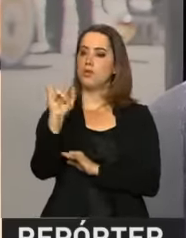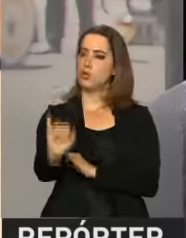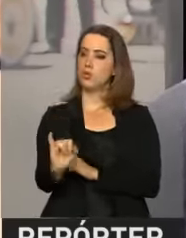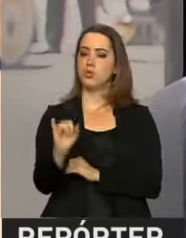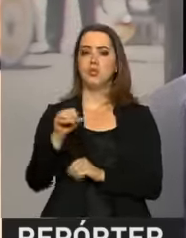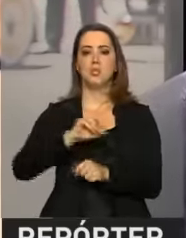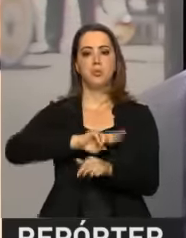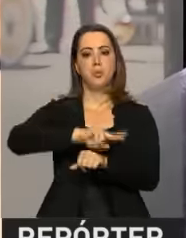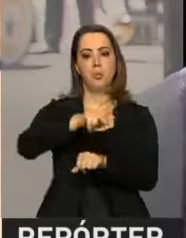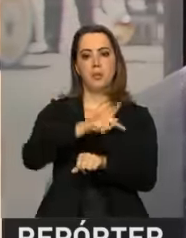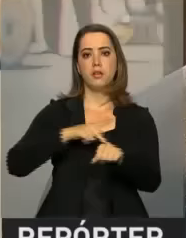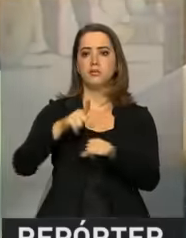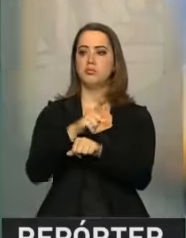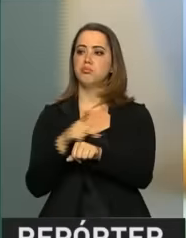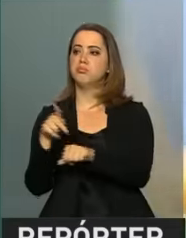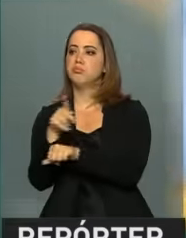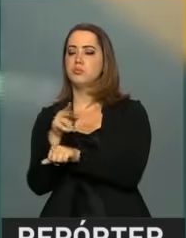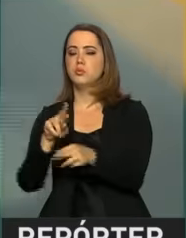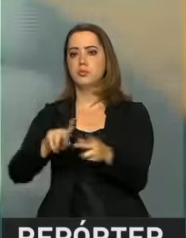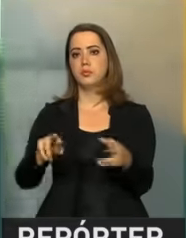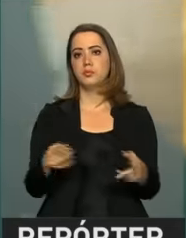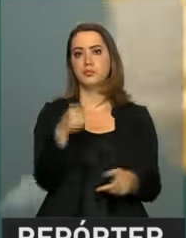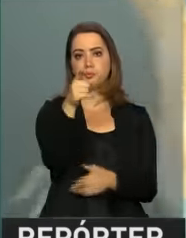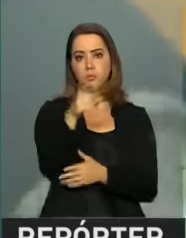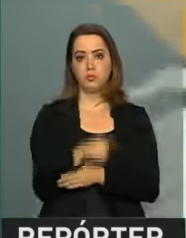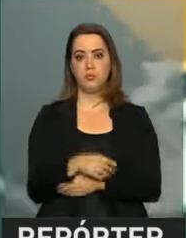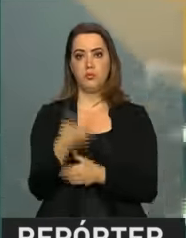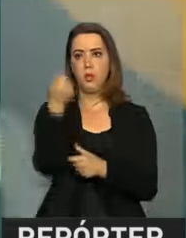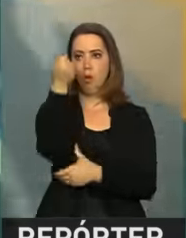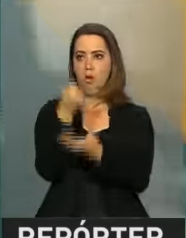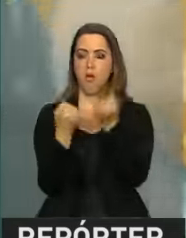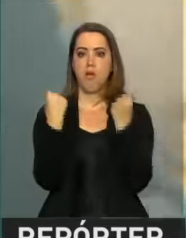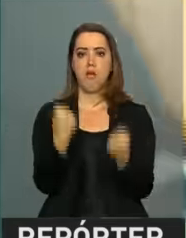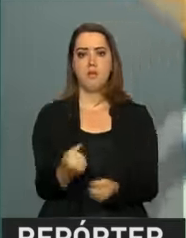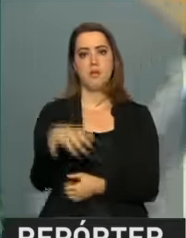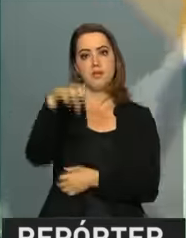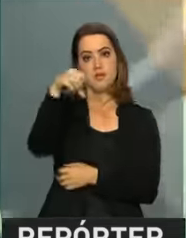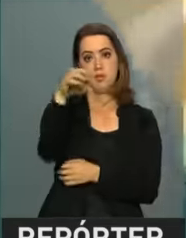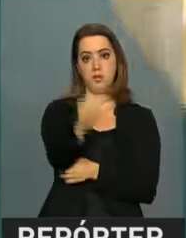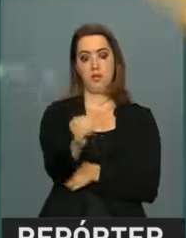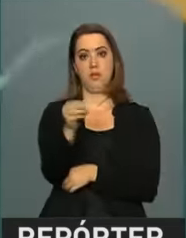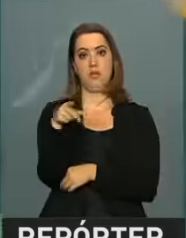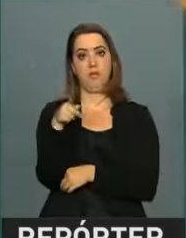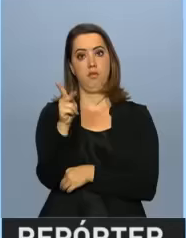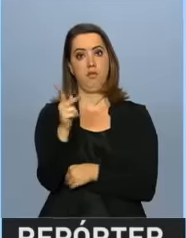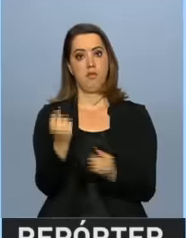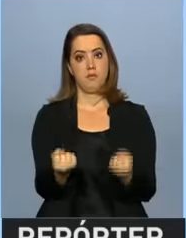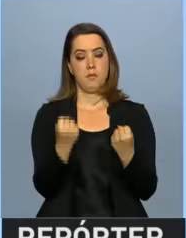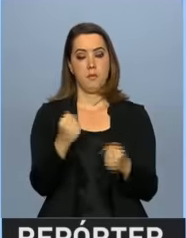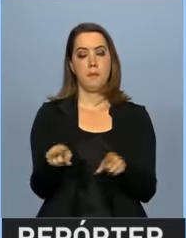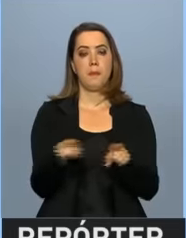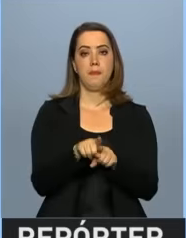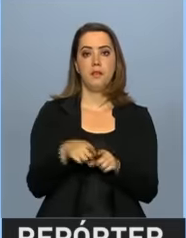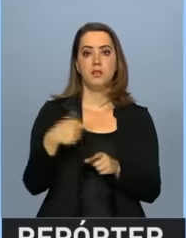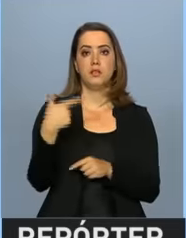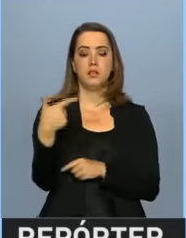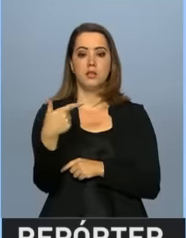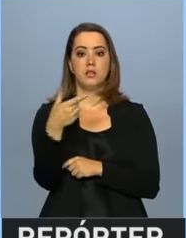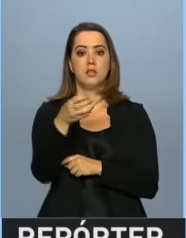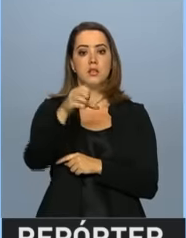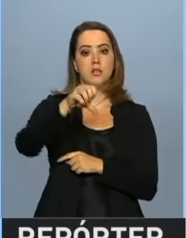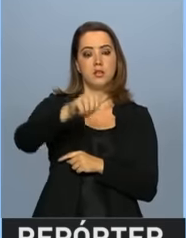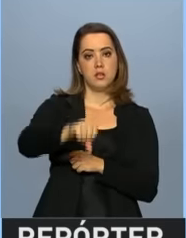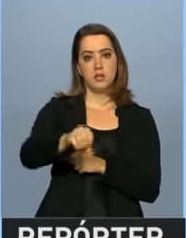escola brasileira que tem uma bandeira. A bandeira pesa 90 quilos e tem 286 metros quadrados. O tamanho de um apartamento